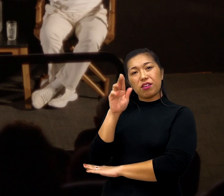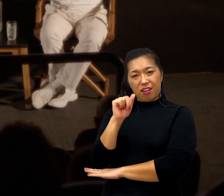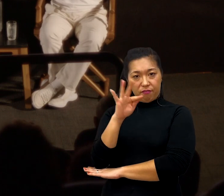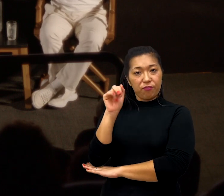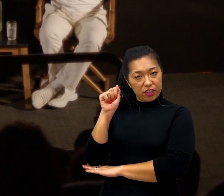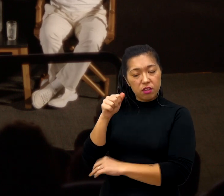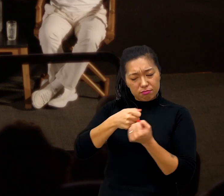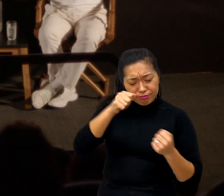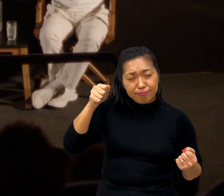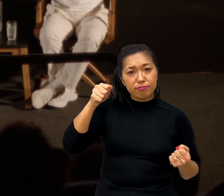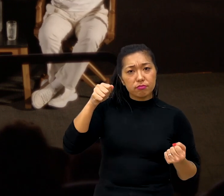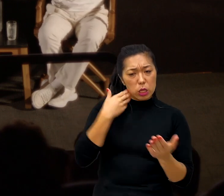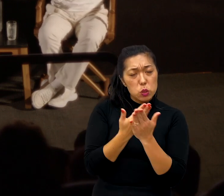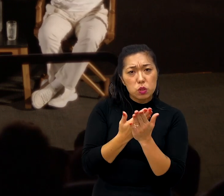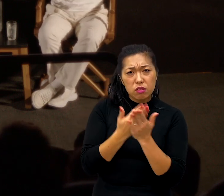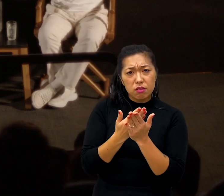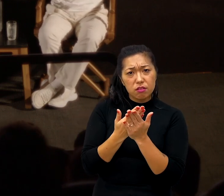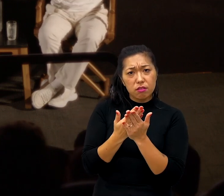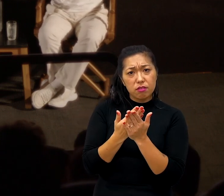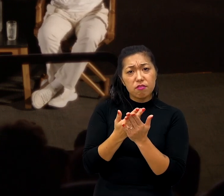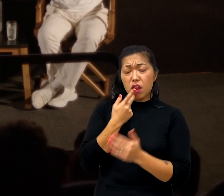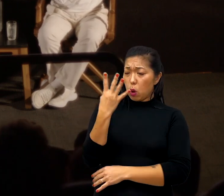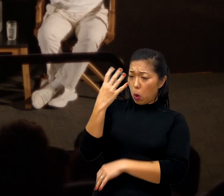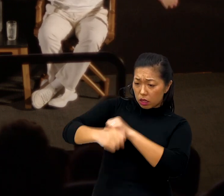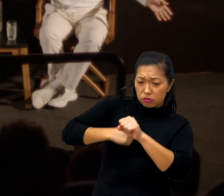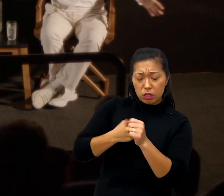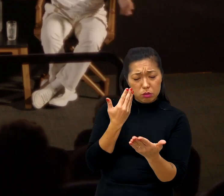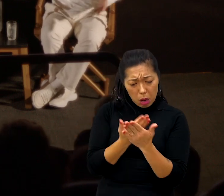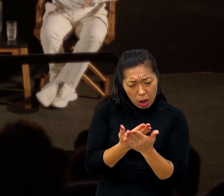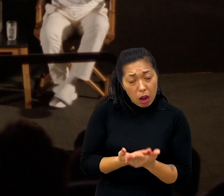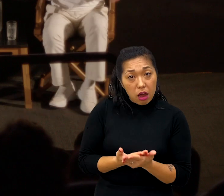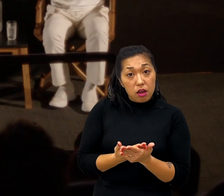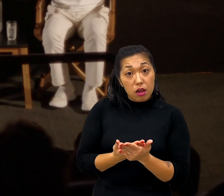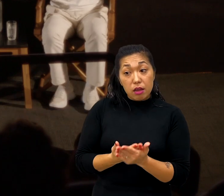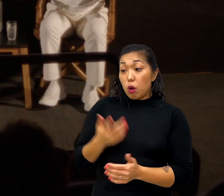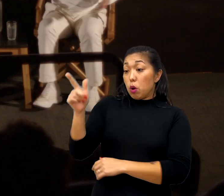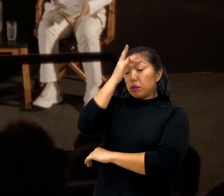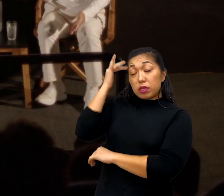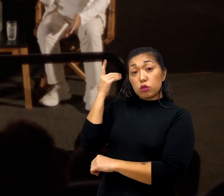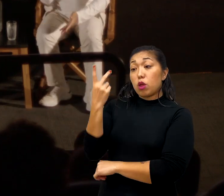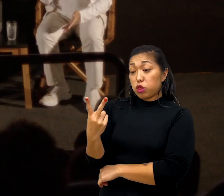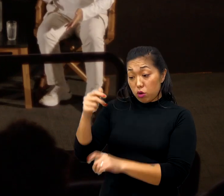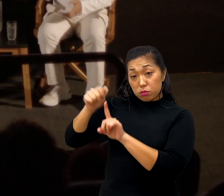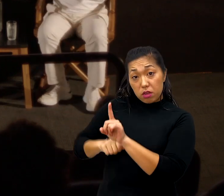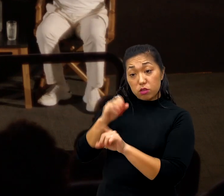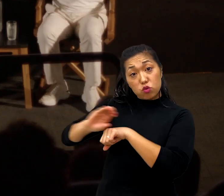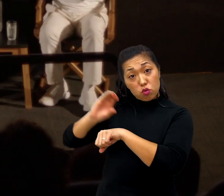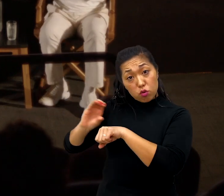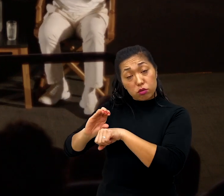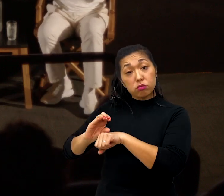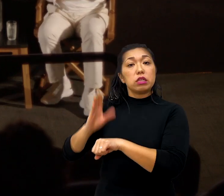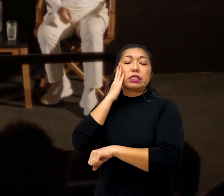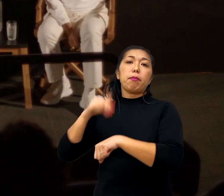o curso. Você quer que eu passe 4 anos estudando cartografia? O menino faz um curso de 2 meses e sabe mais do que eu mexer no ArcGIS. Agora, o